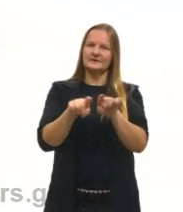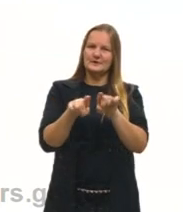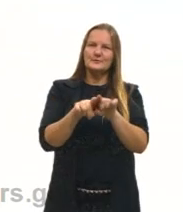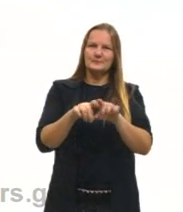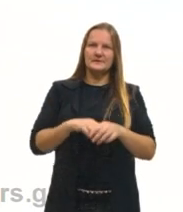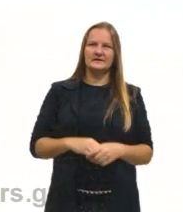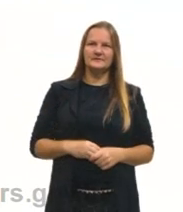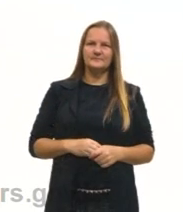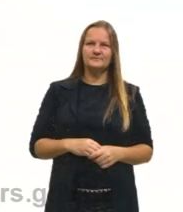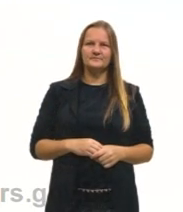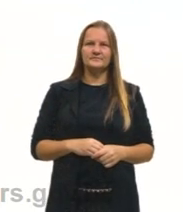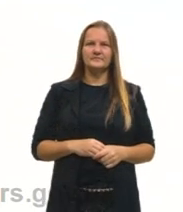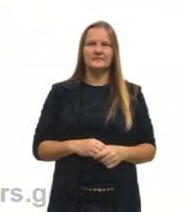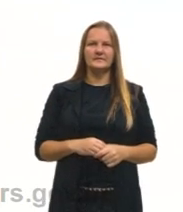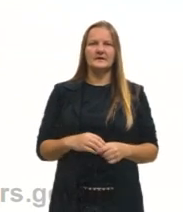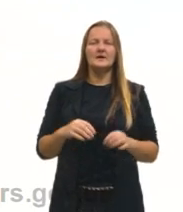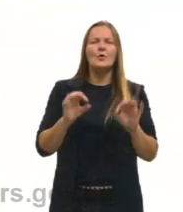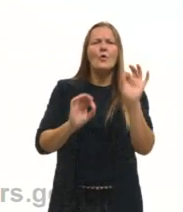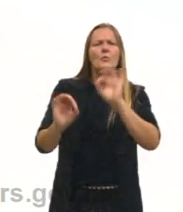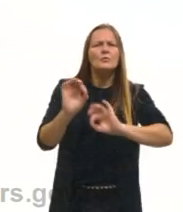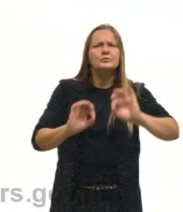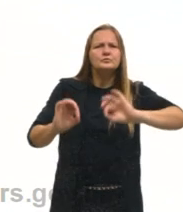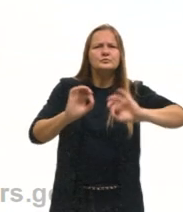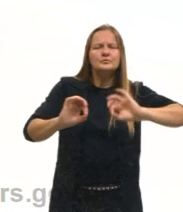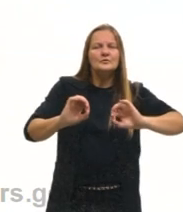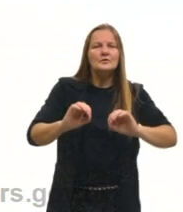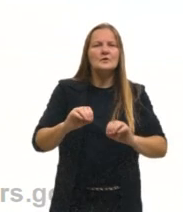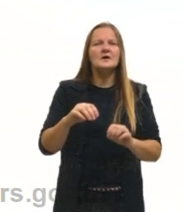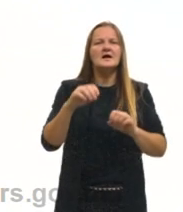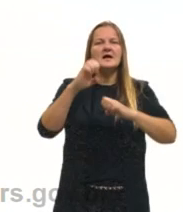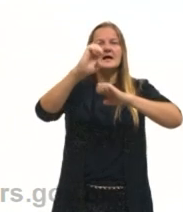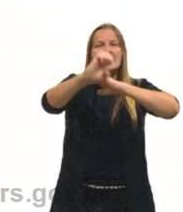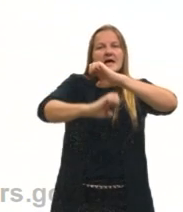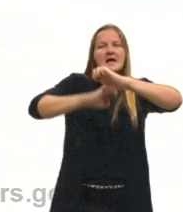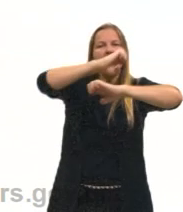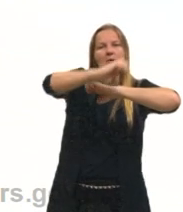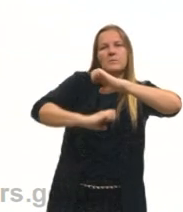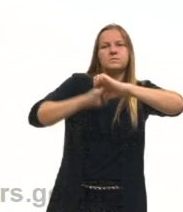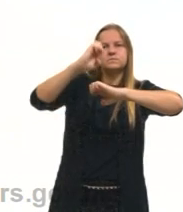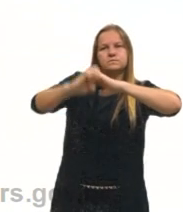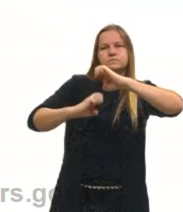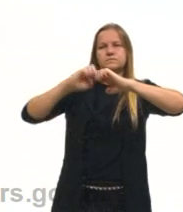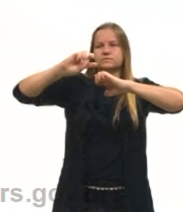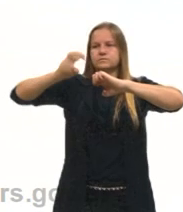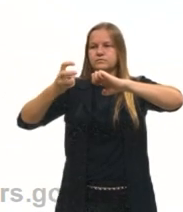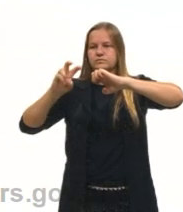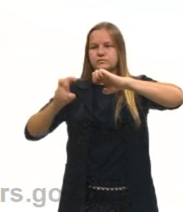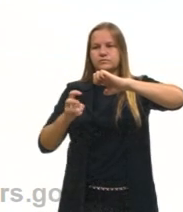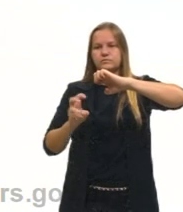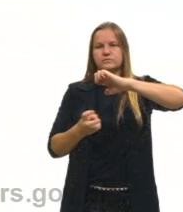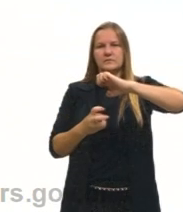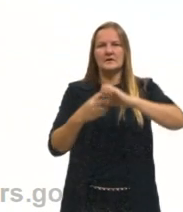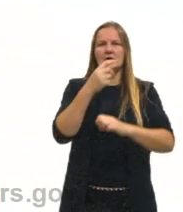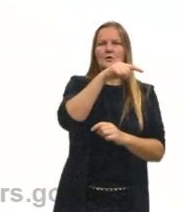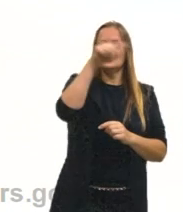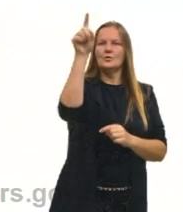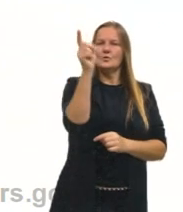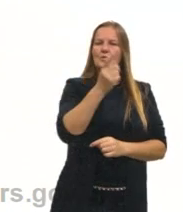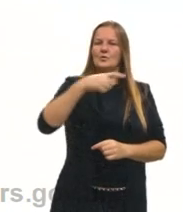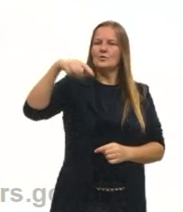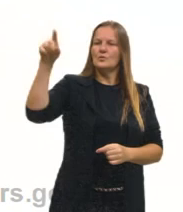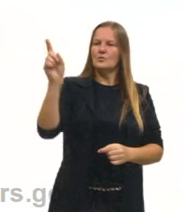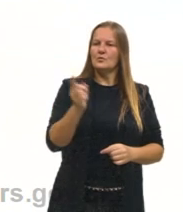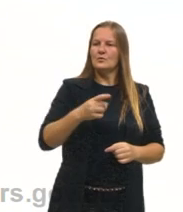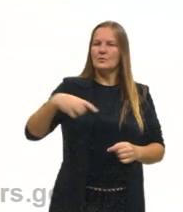que é baseada construção da tabela é a distribuição eletrônica aí submissão eletrônica aquele um s22 e o